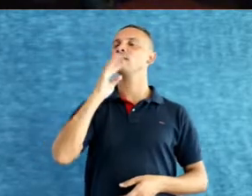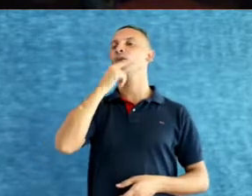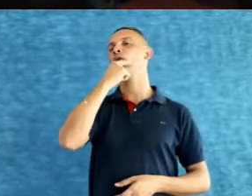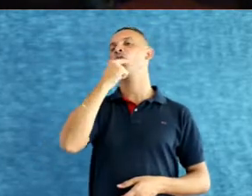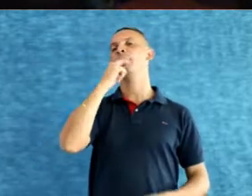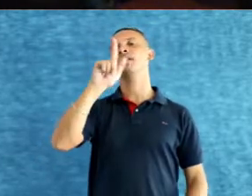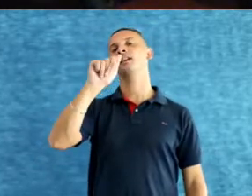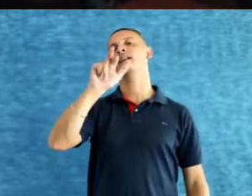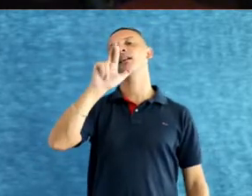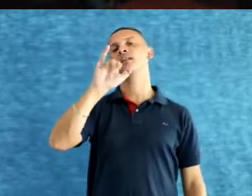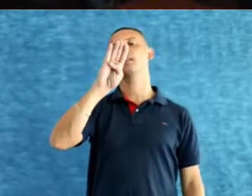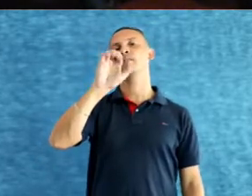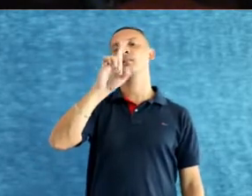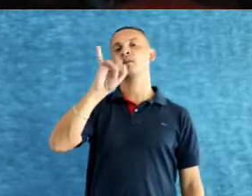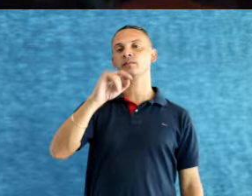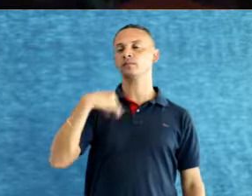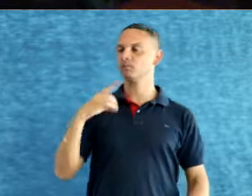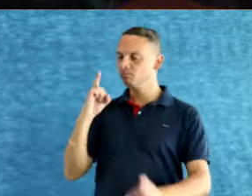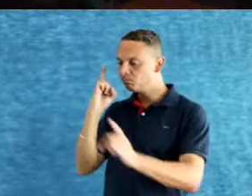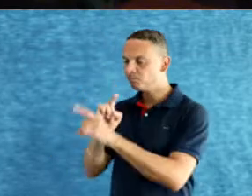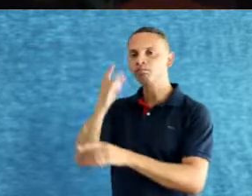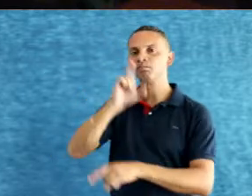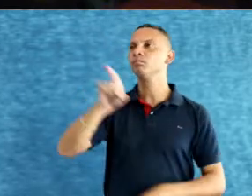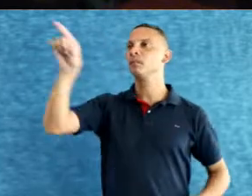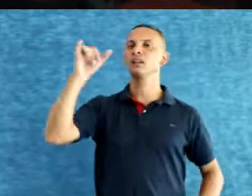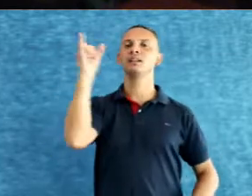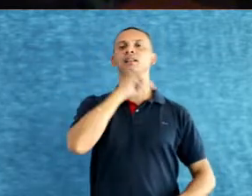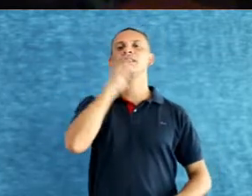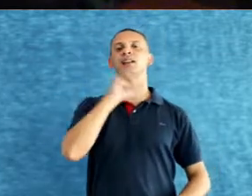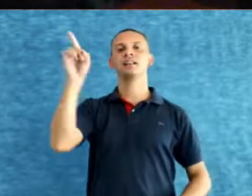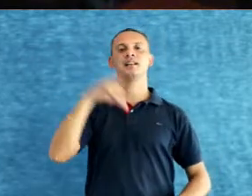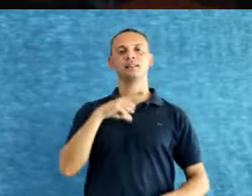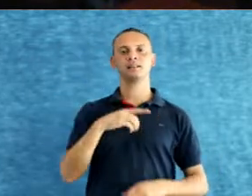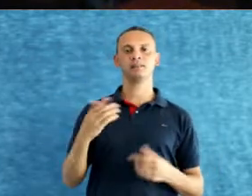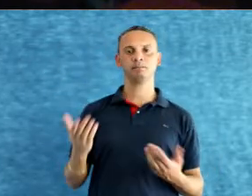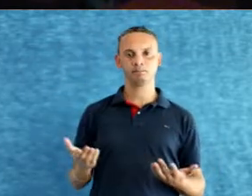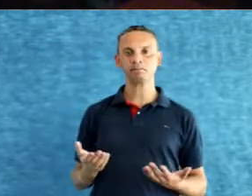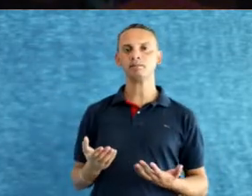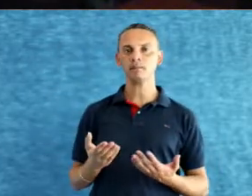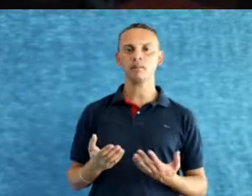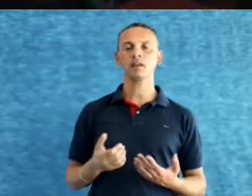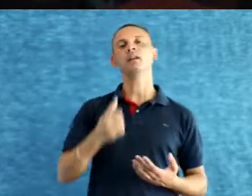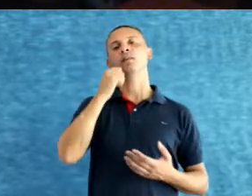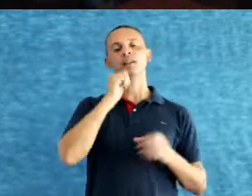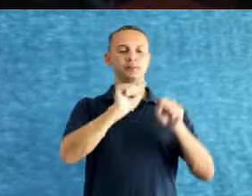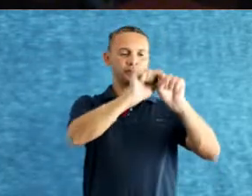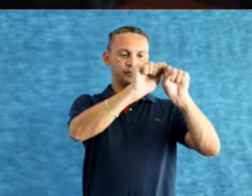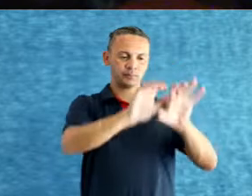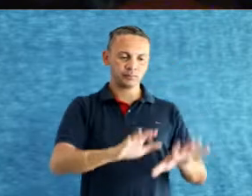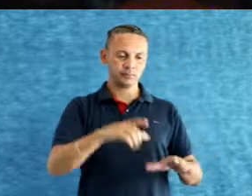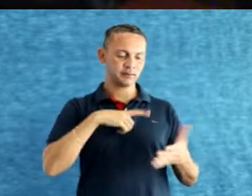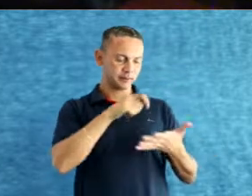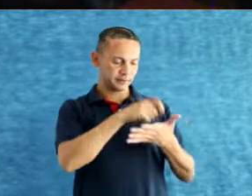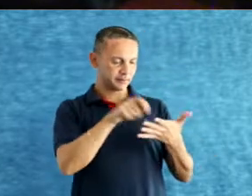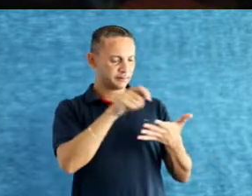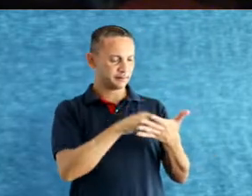Constância, Oi. eu tenho 2 perguntas. Eu acho que elas são muito simples, mas é uma curiosidade enorme. Claro. Que hoje,